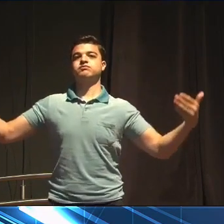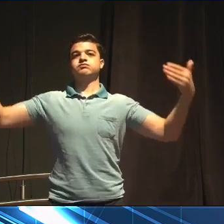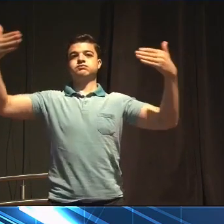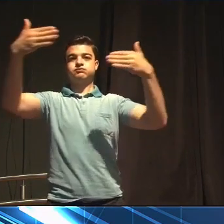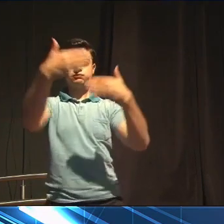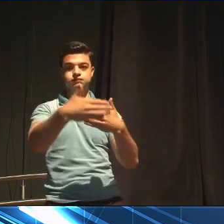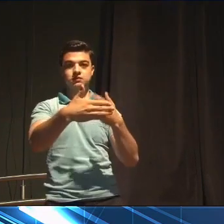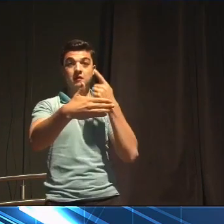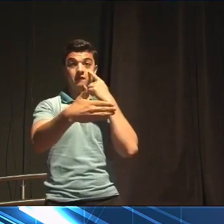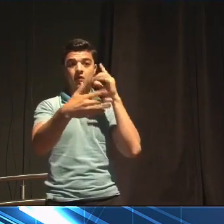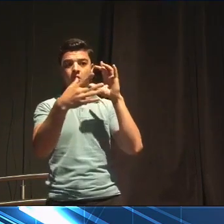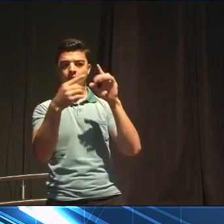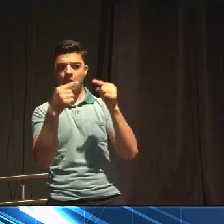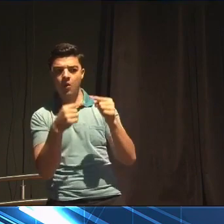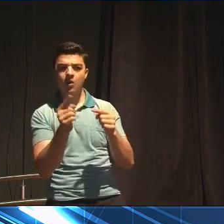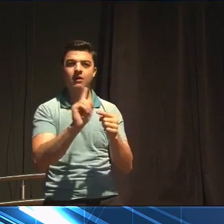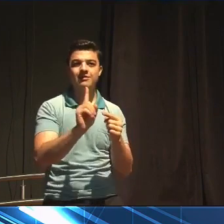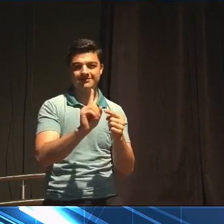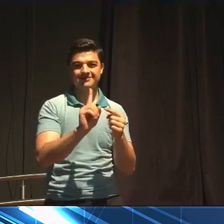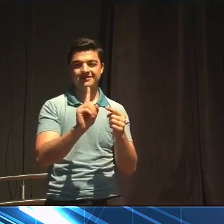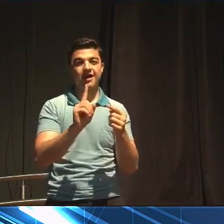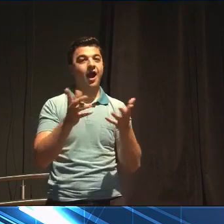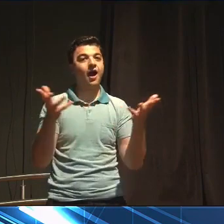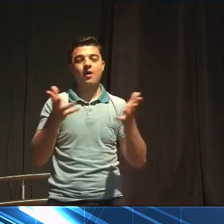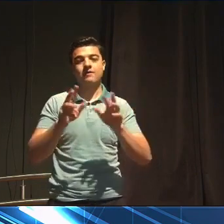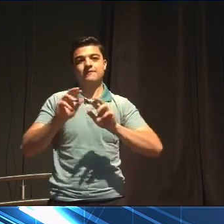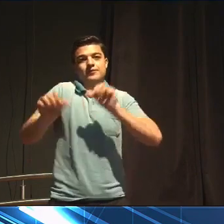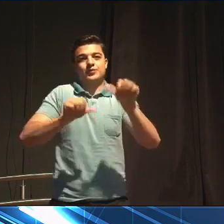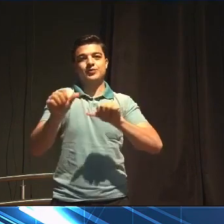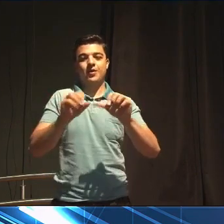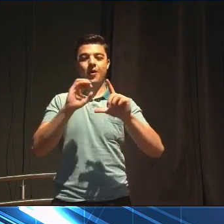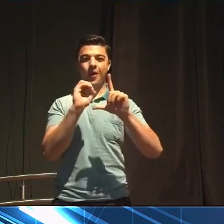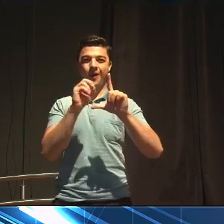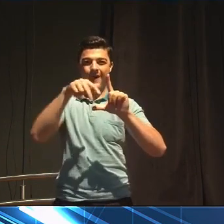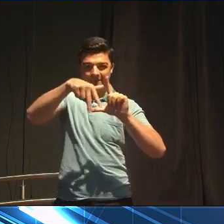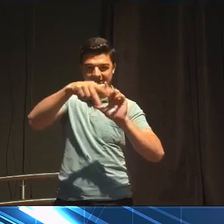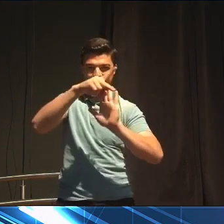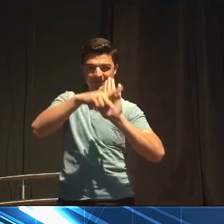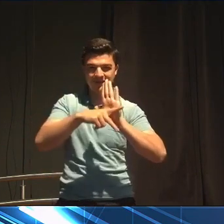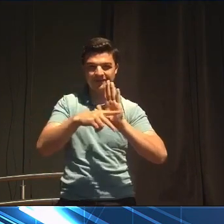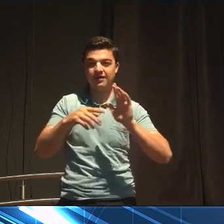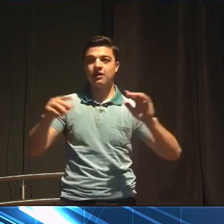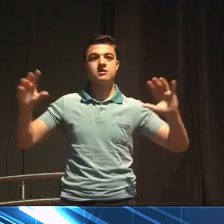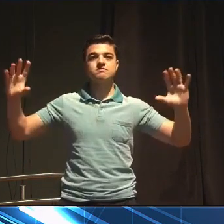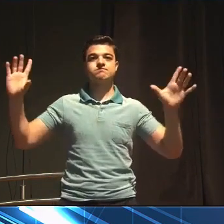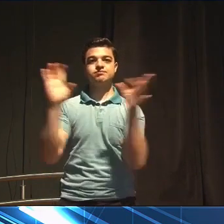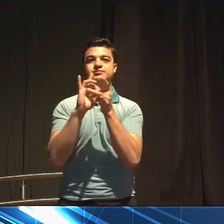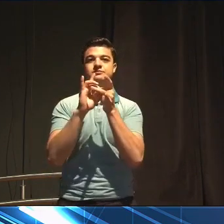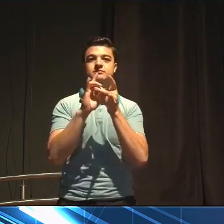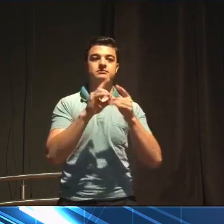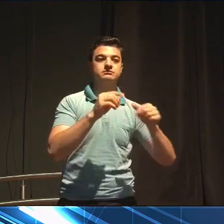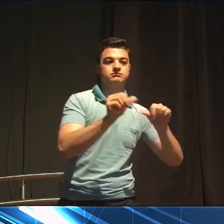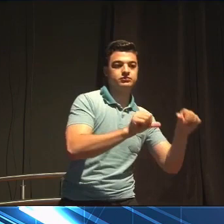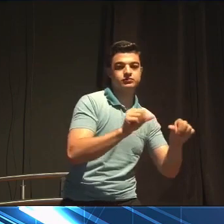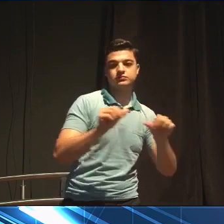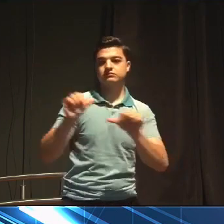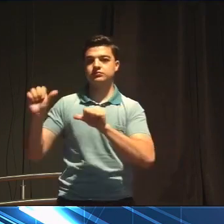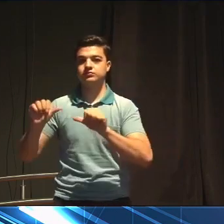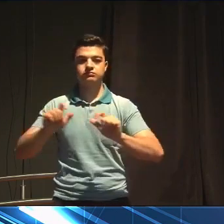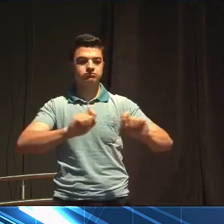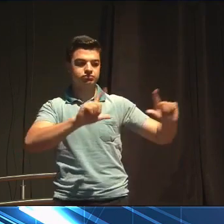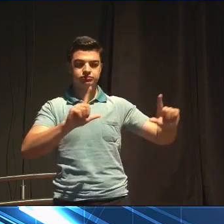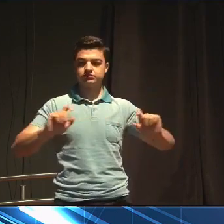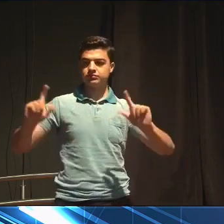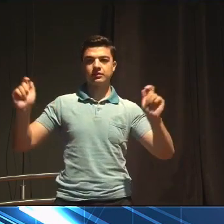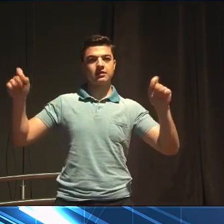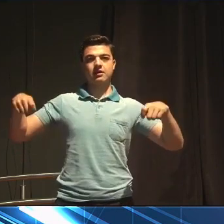terminando de montar essa cozinha. Cada um colocando algum item ou ajustando, e lá em cima uma pessoa assistindo em tempo